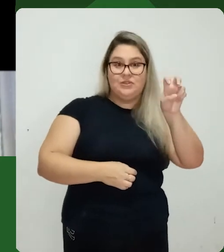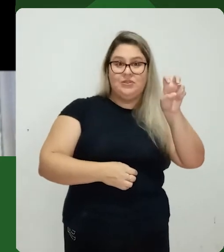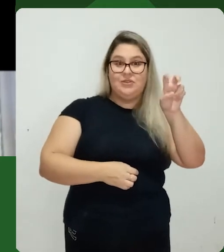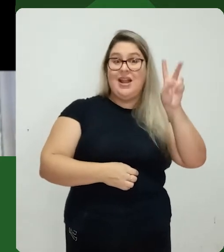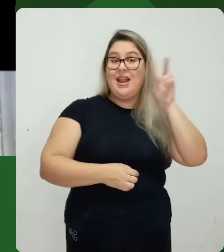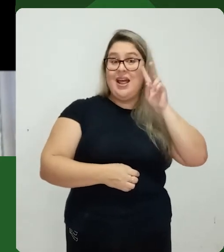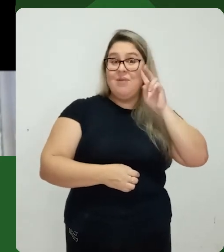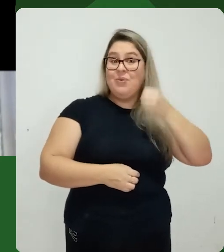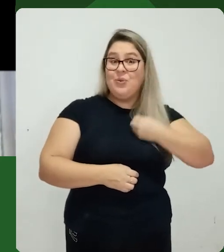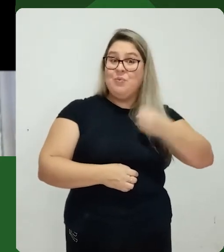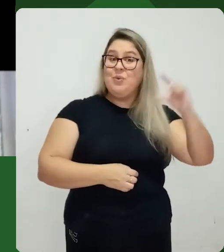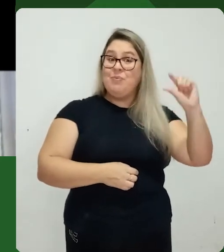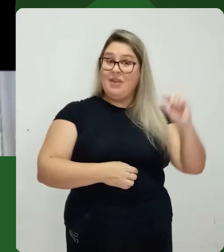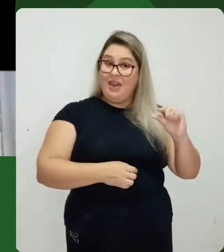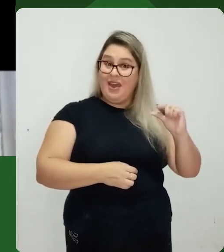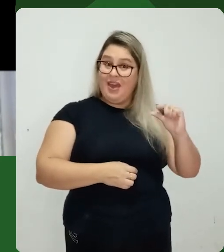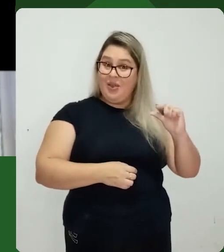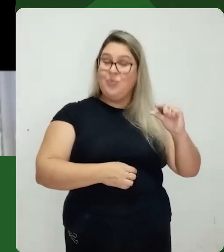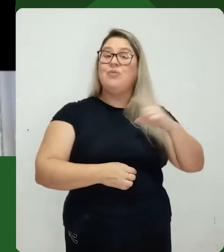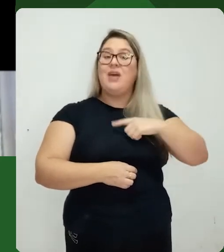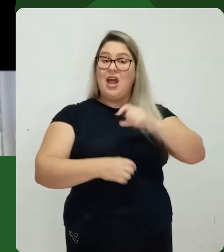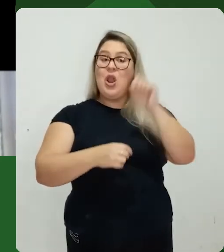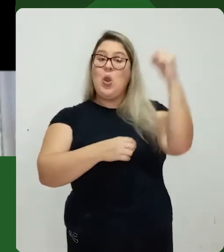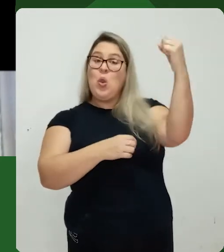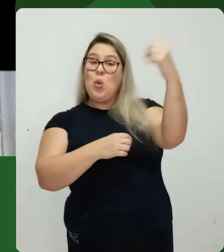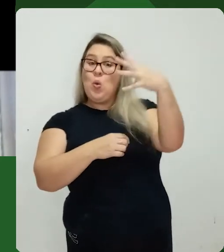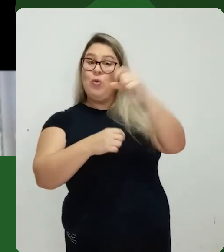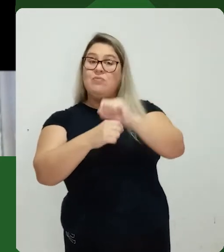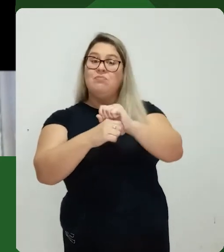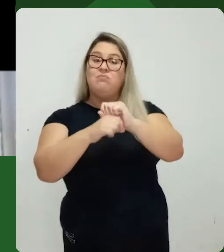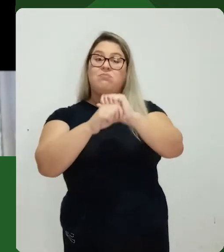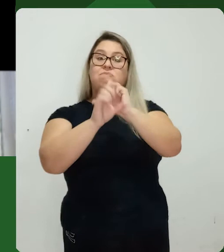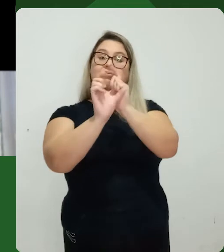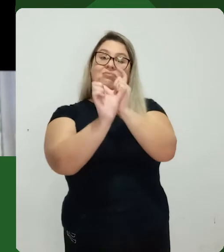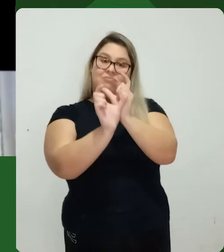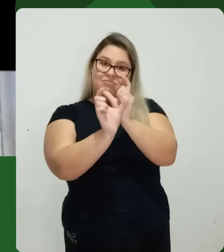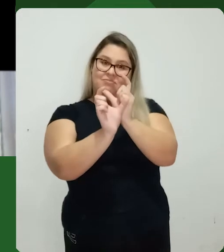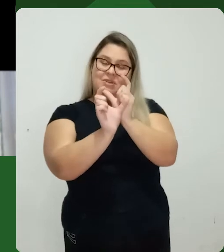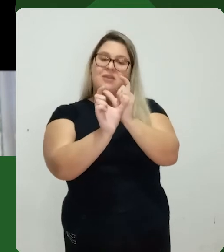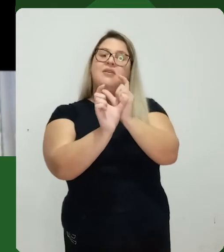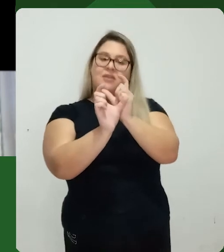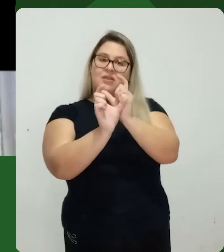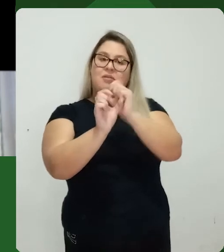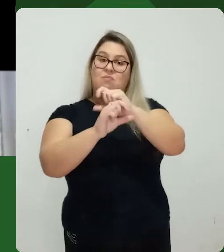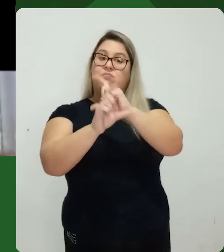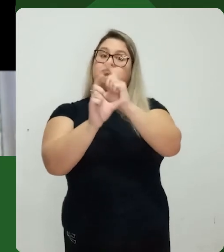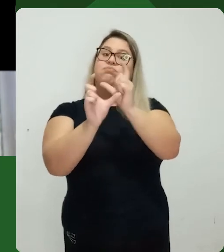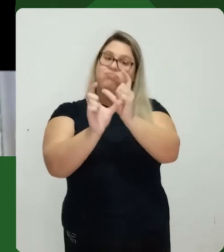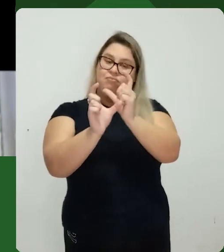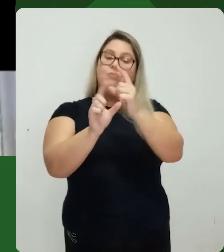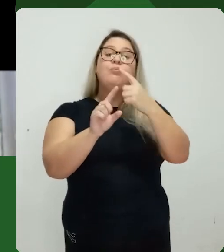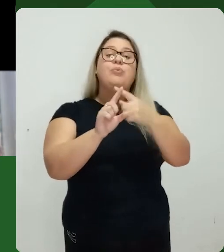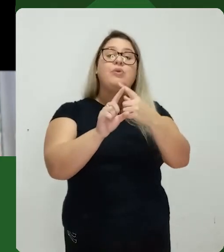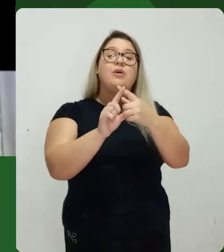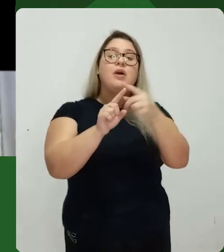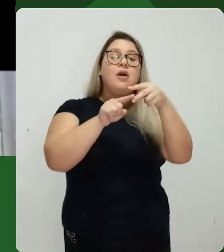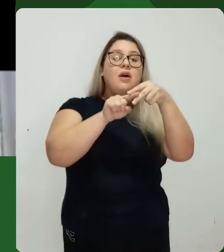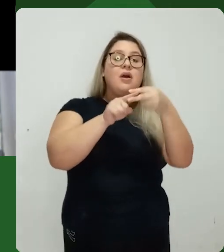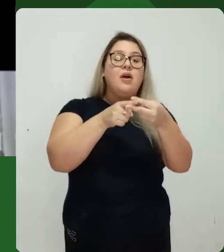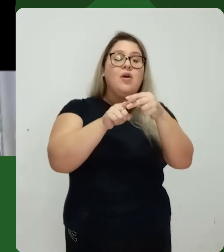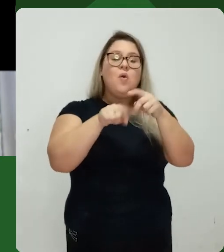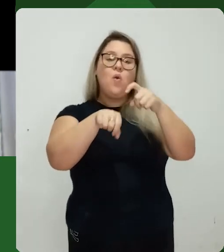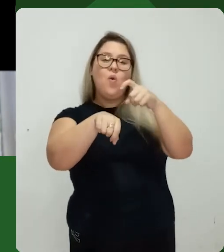usei um diafragma de 3.5. Então, lembra, número pequeno tem uma abertura grande, né? Então, tem uma abertura grande aqui. Eu